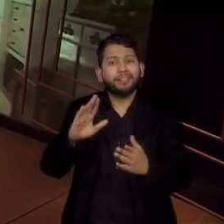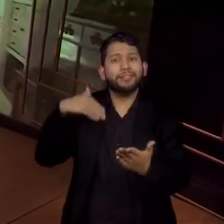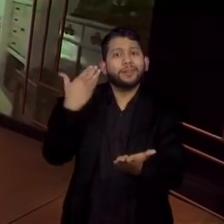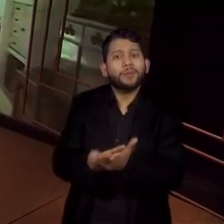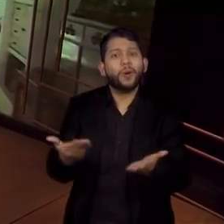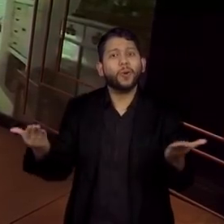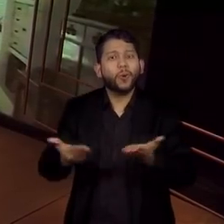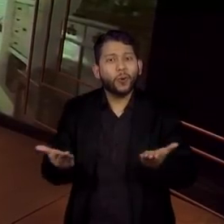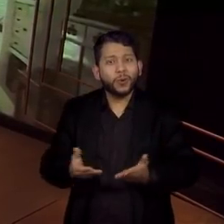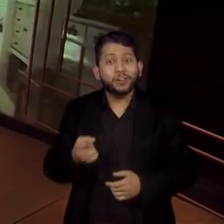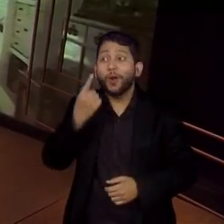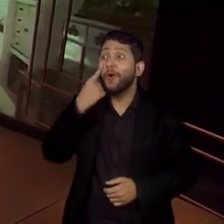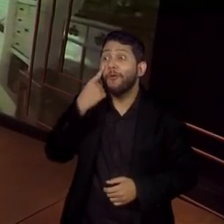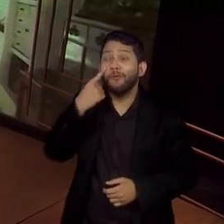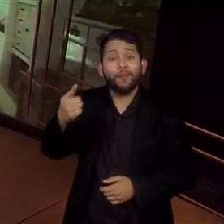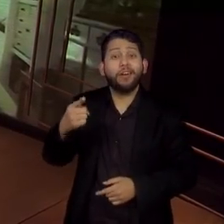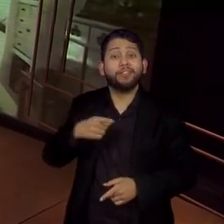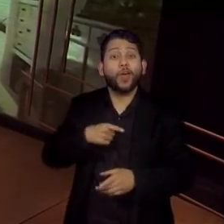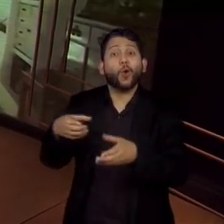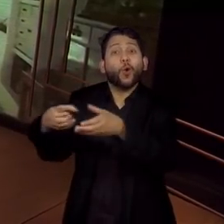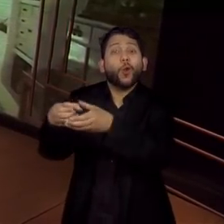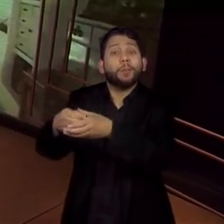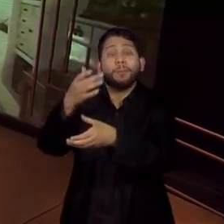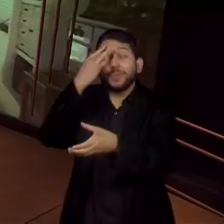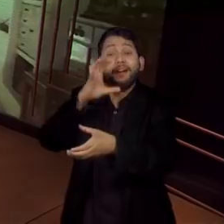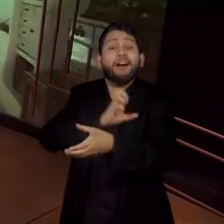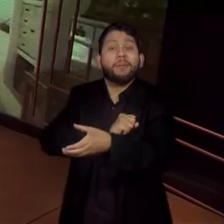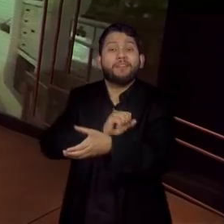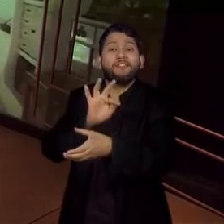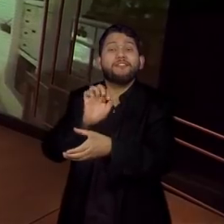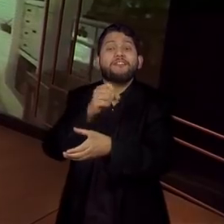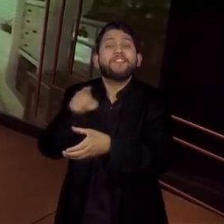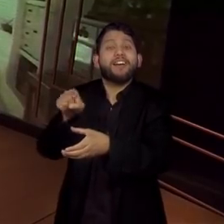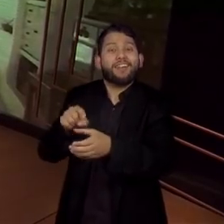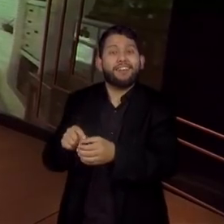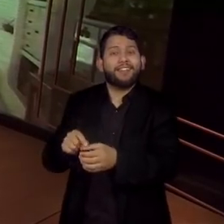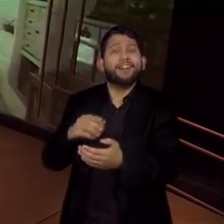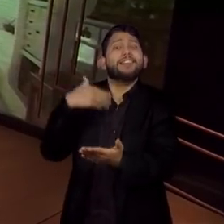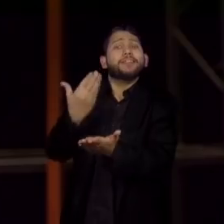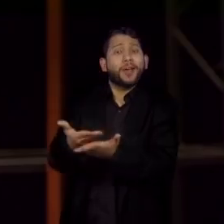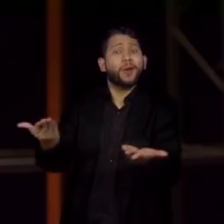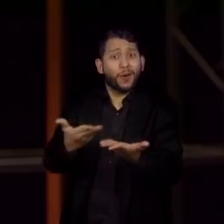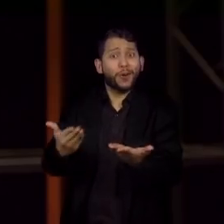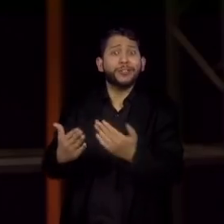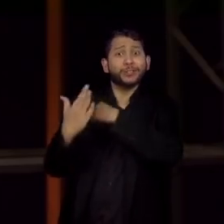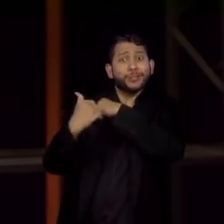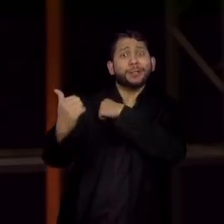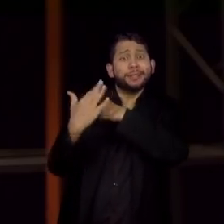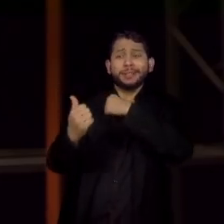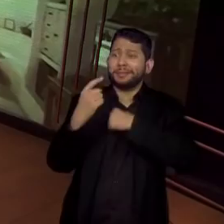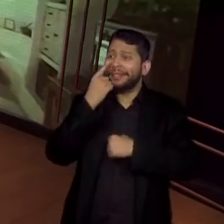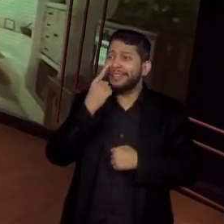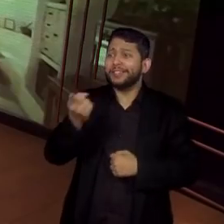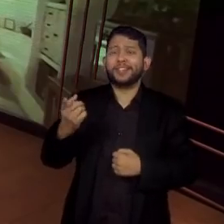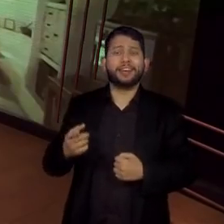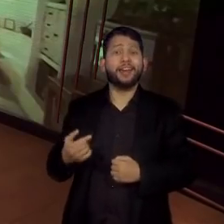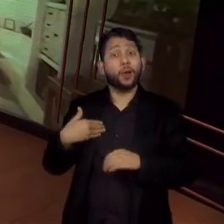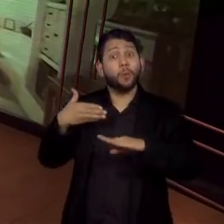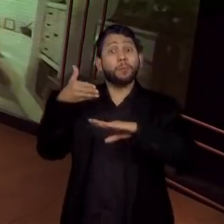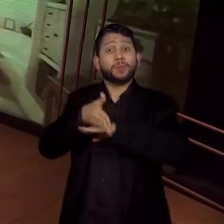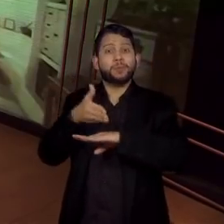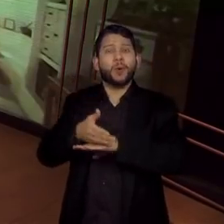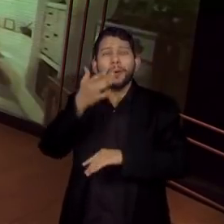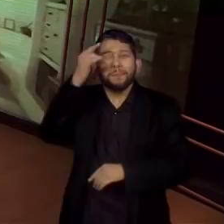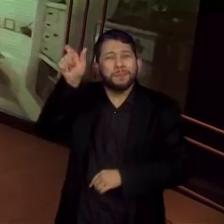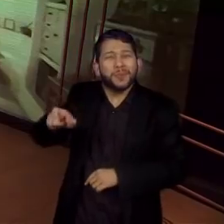os fã-clubes me trazem momentos, me falam daquilo que eu passei para elas de alegria, eu fico feliz por ter participado da